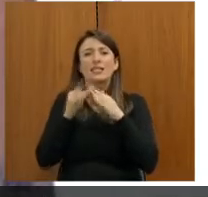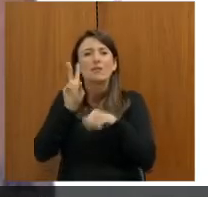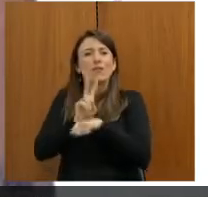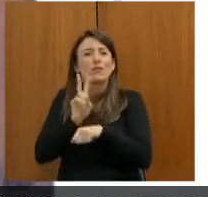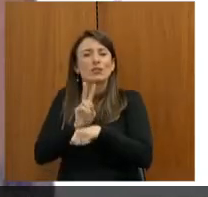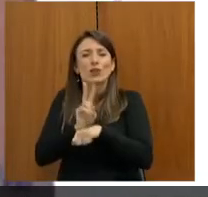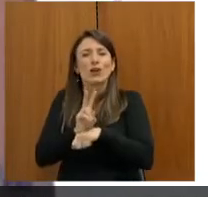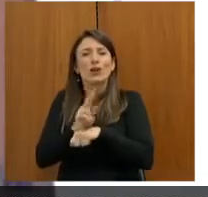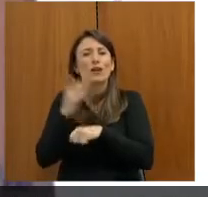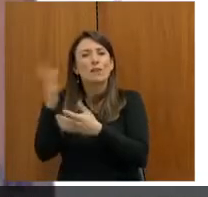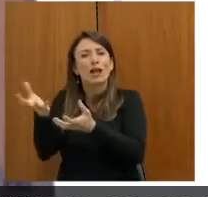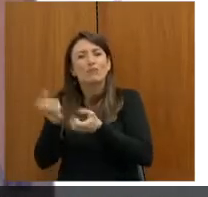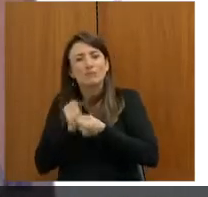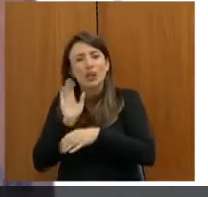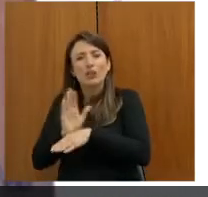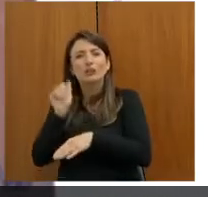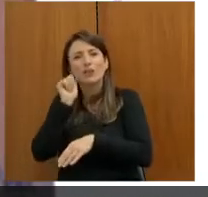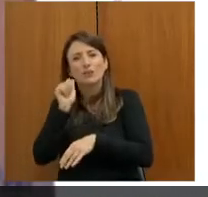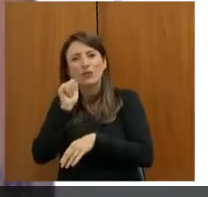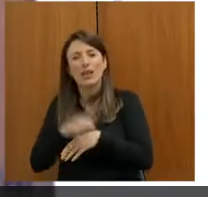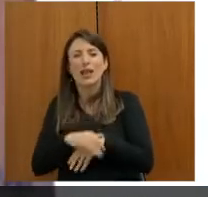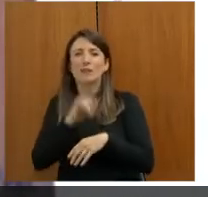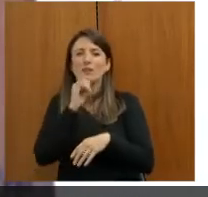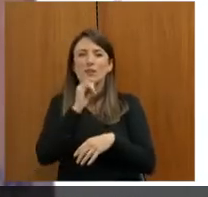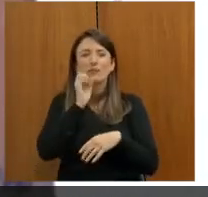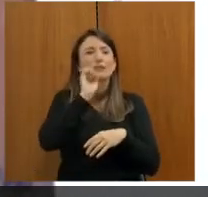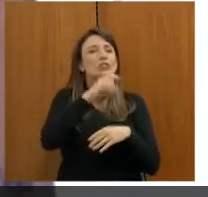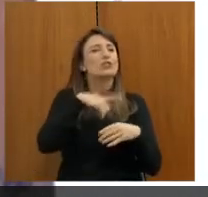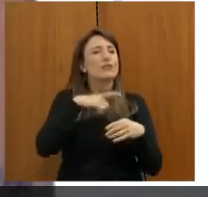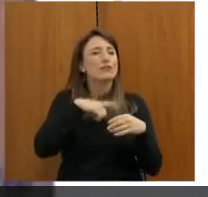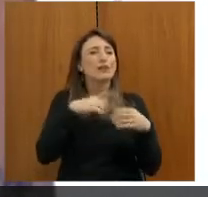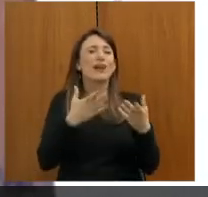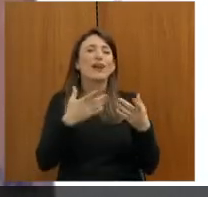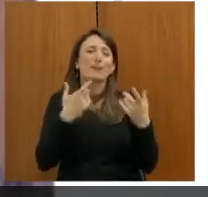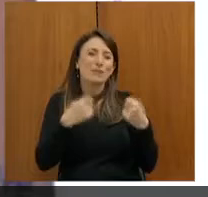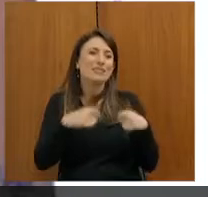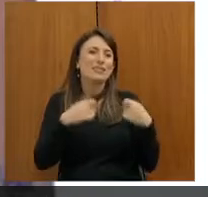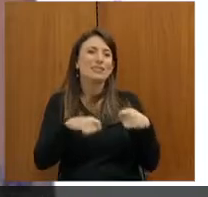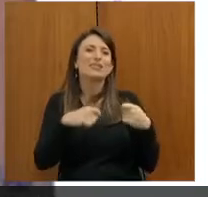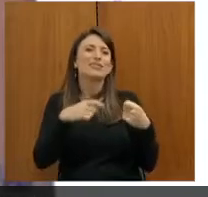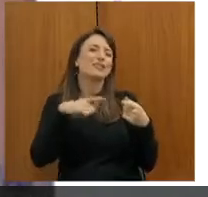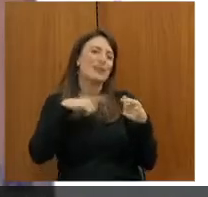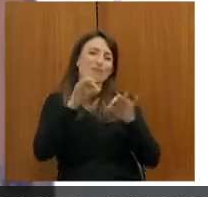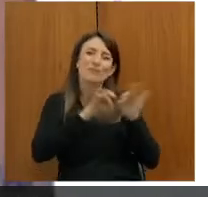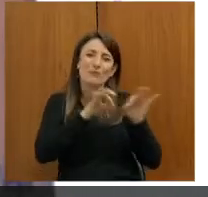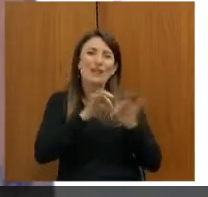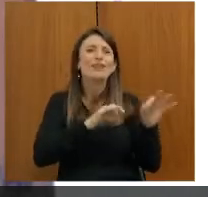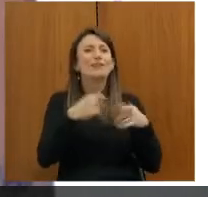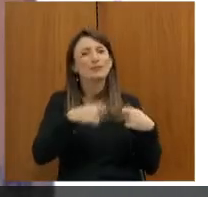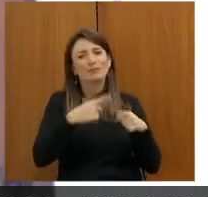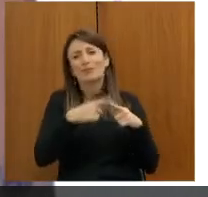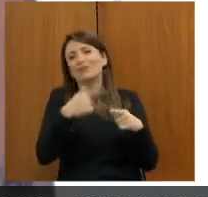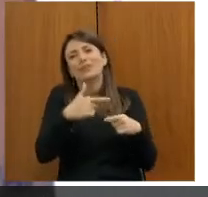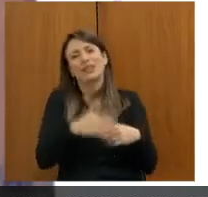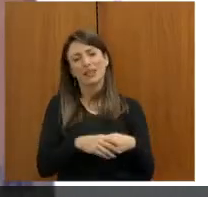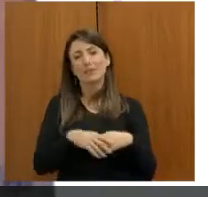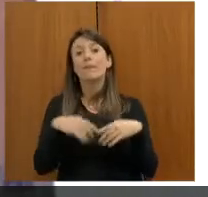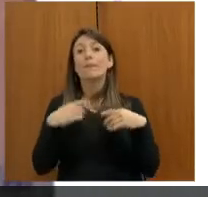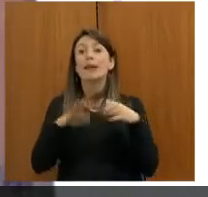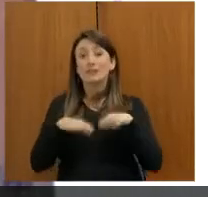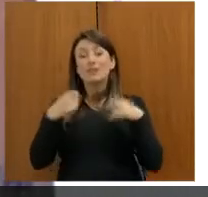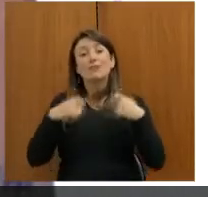agrelo a dificuldade se teu abrigo que é preciso ter conforme está escrito massa precisa a gente Estar atento porque muitas